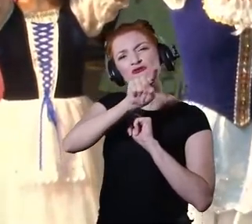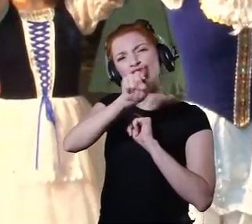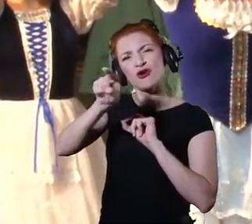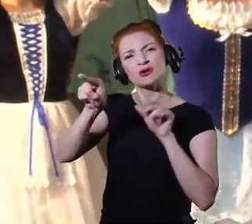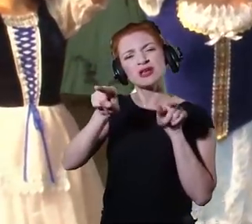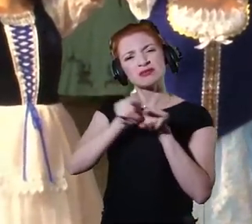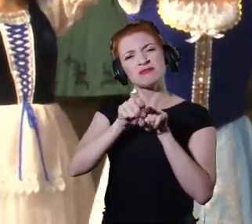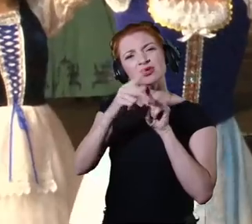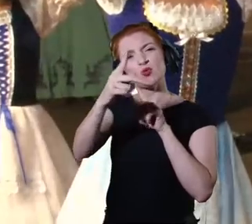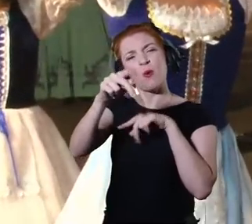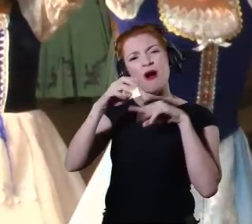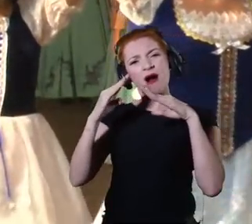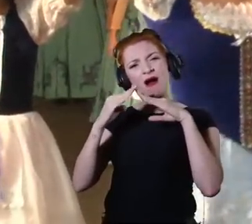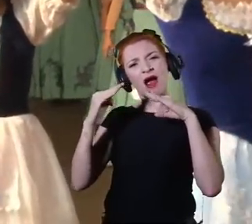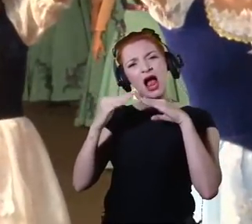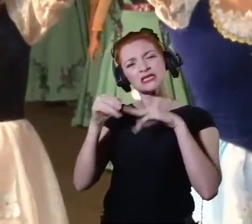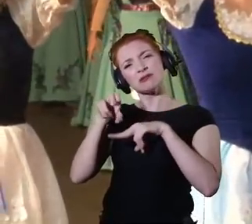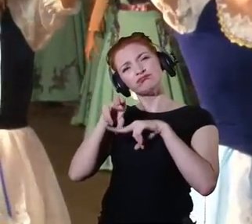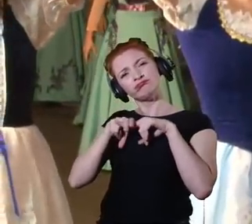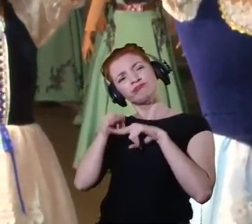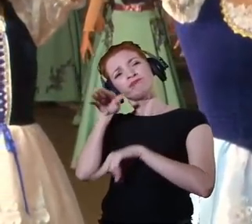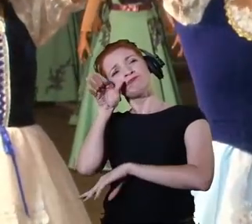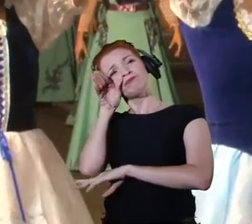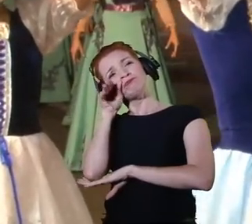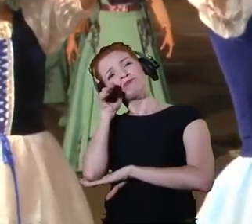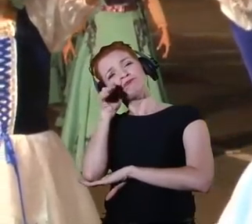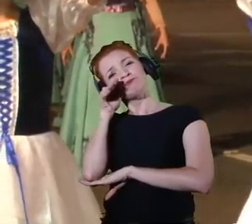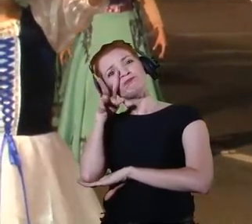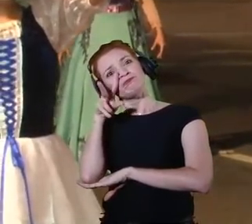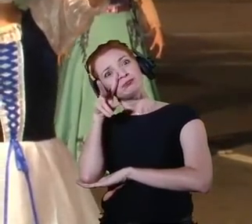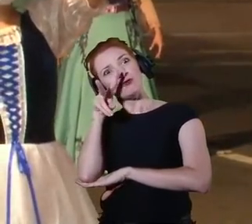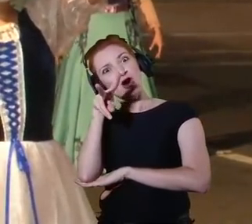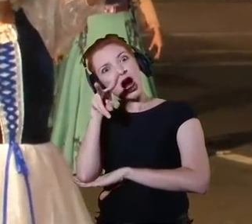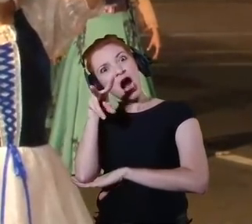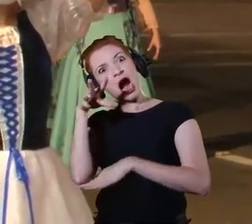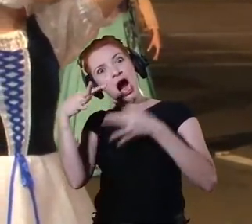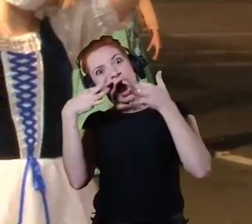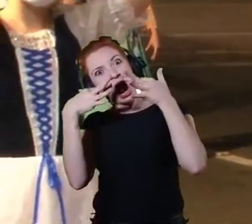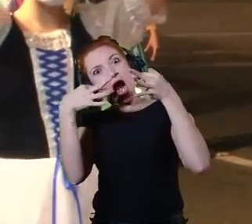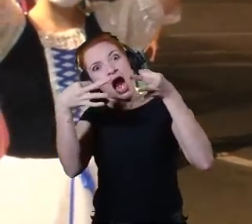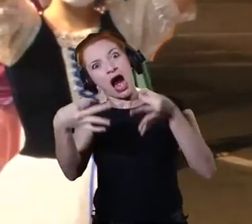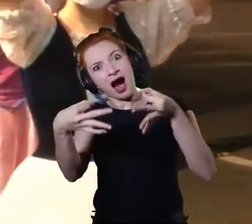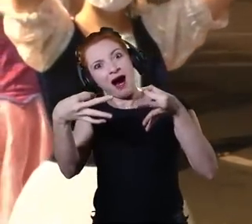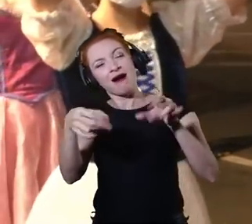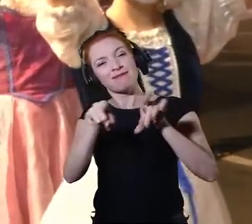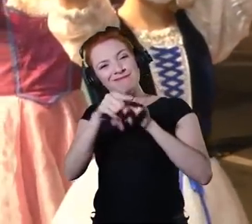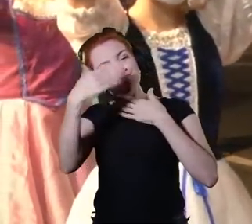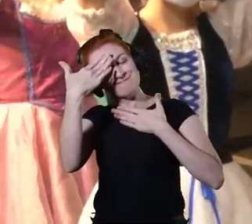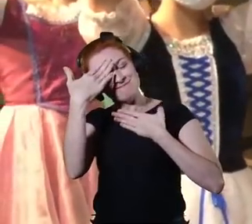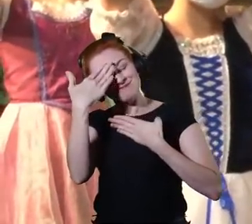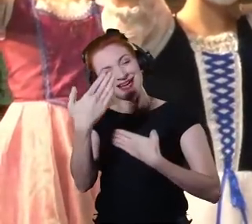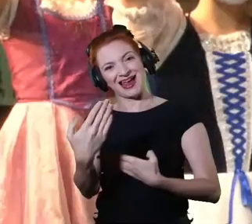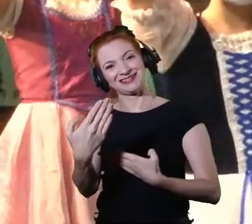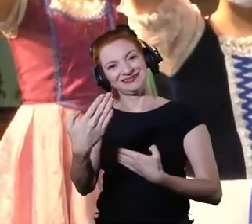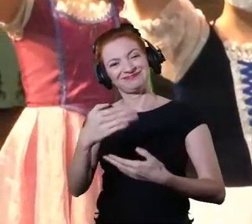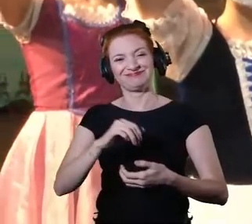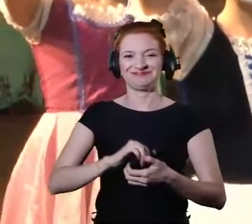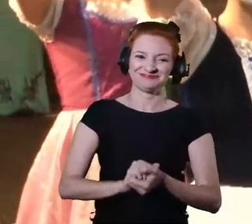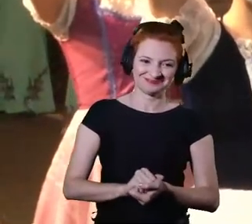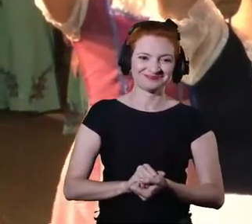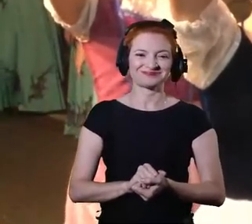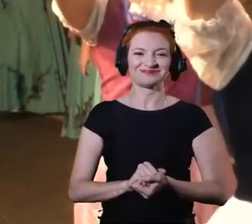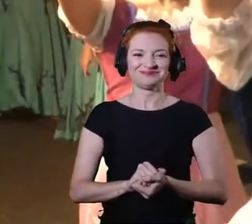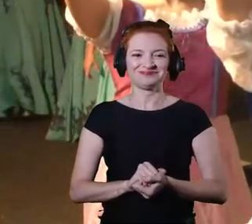também na sua casa, onde quer que você esteja, de olhos bem abertos e gratificantes. Muito